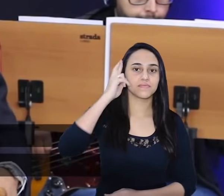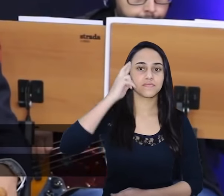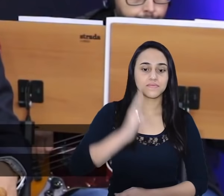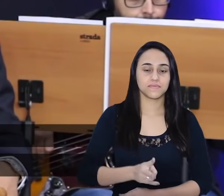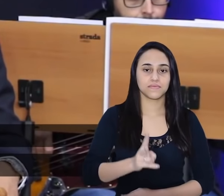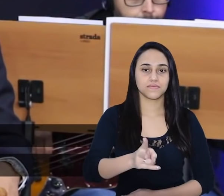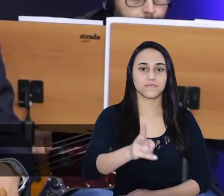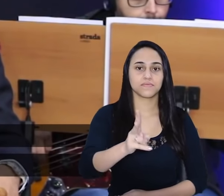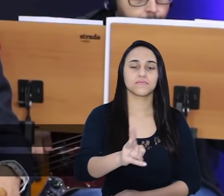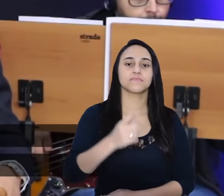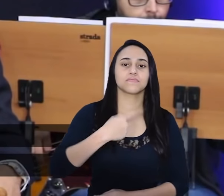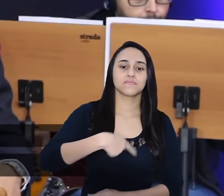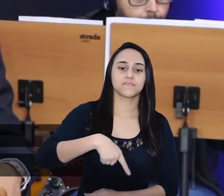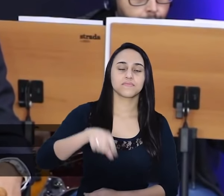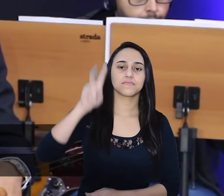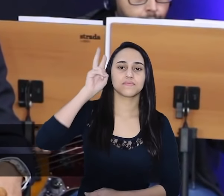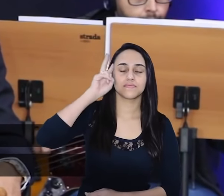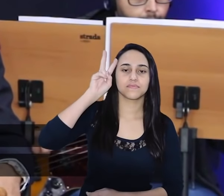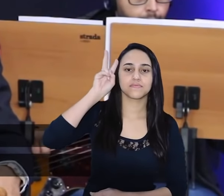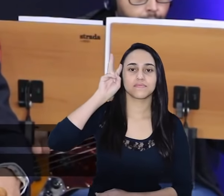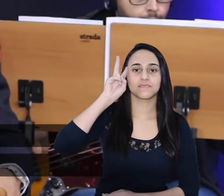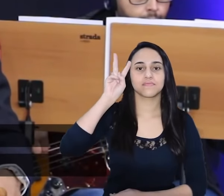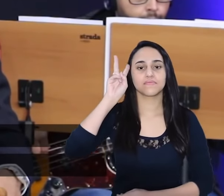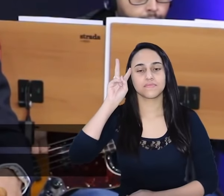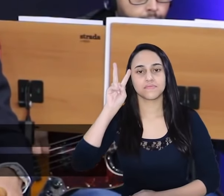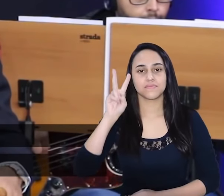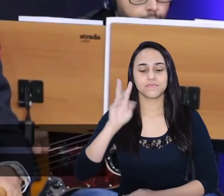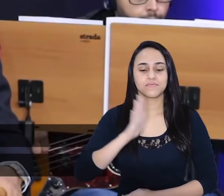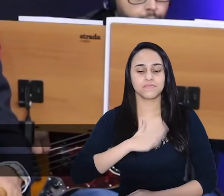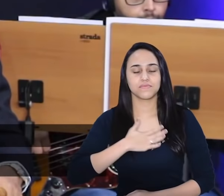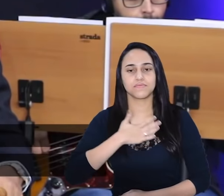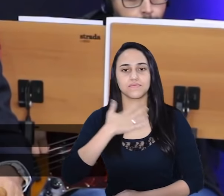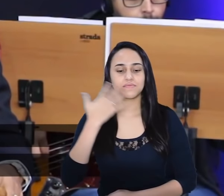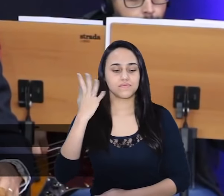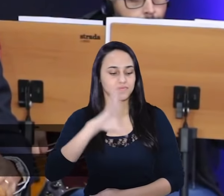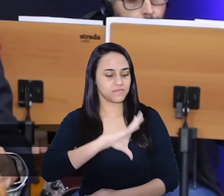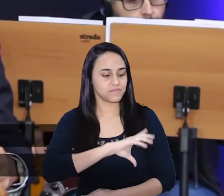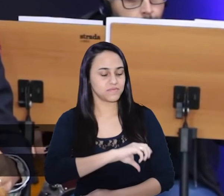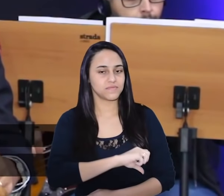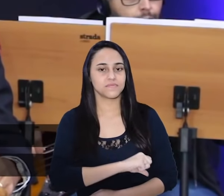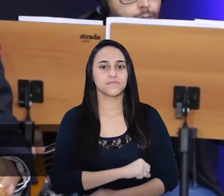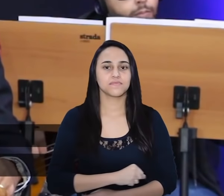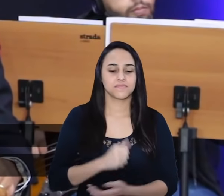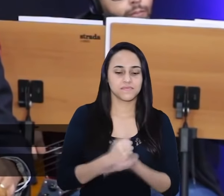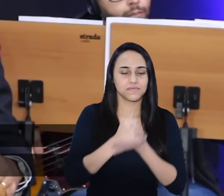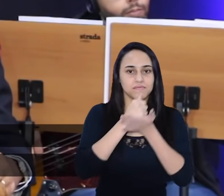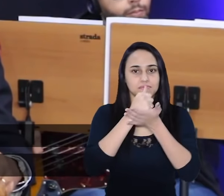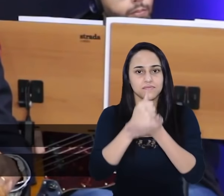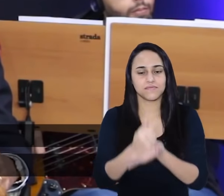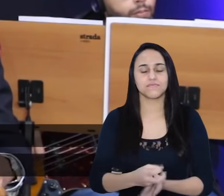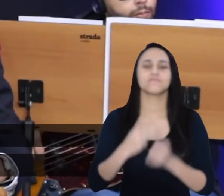Sempre vou lembrar da coragem, do amor, da firmeza